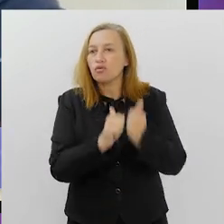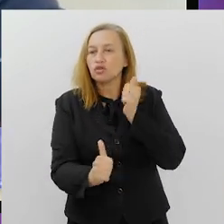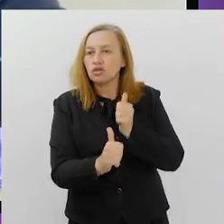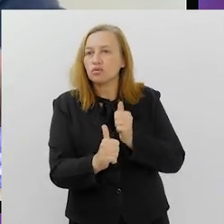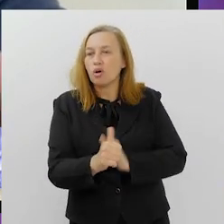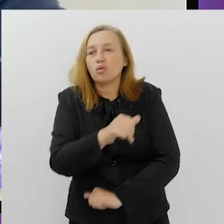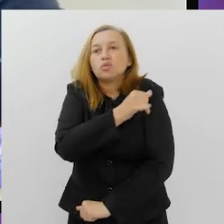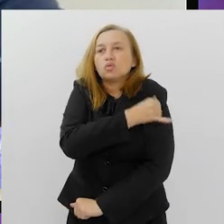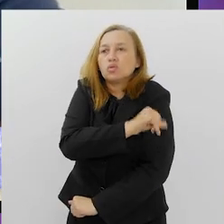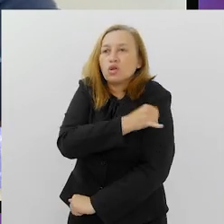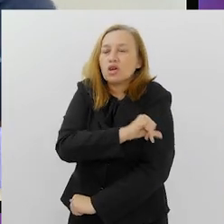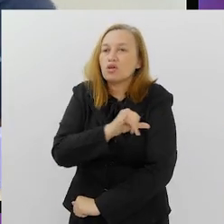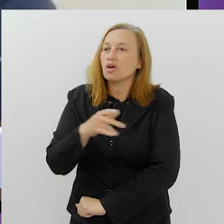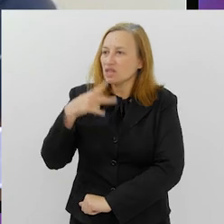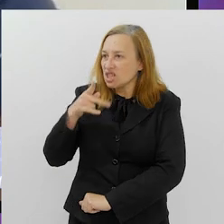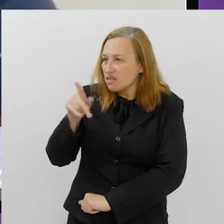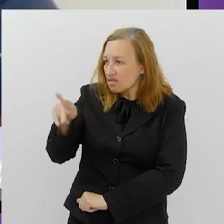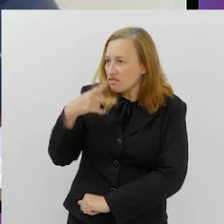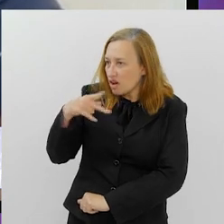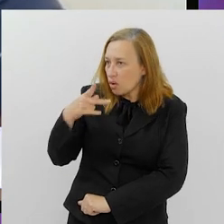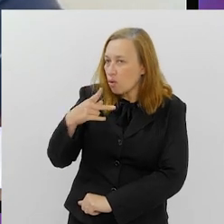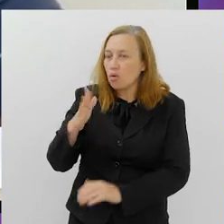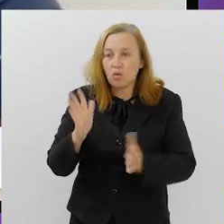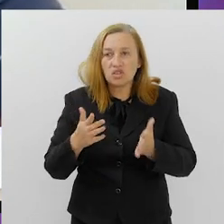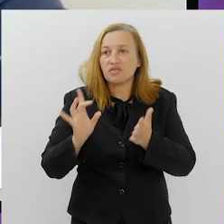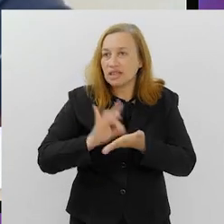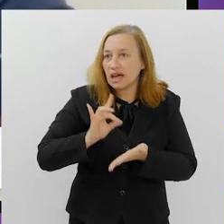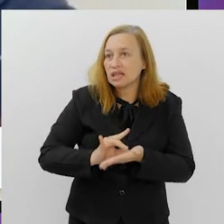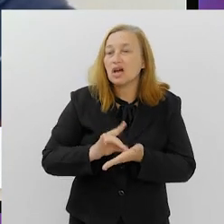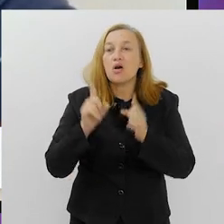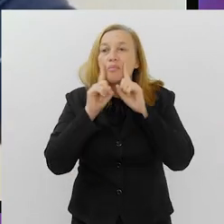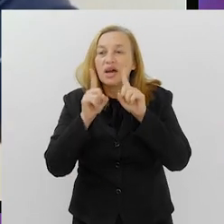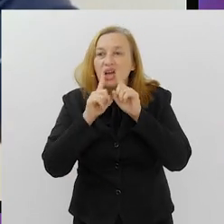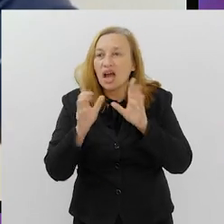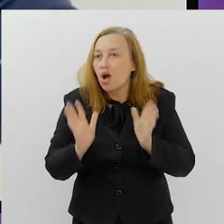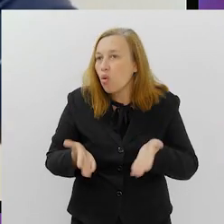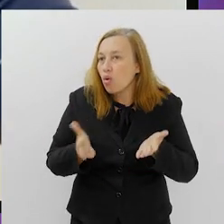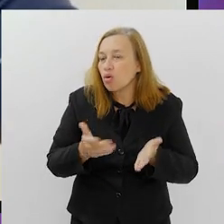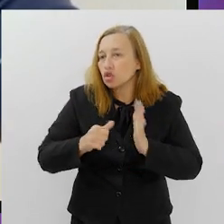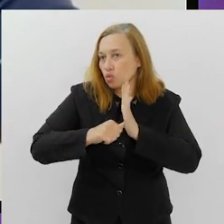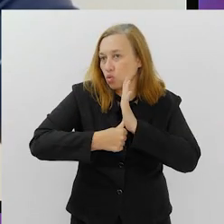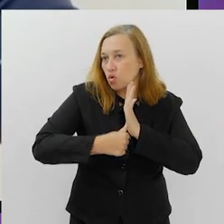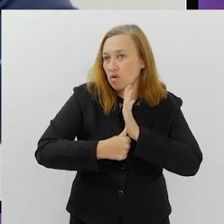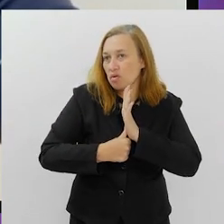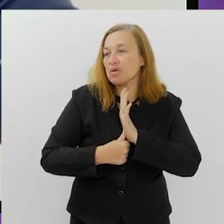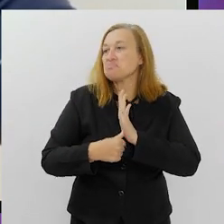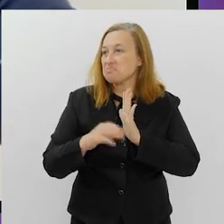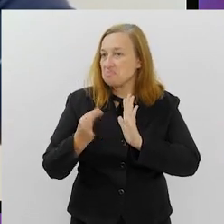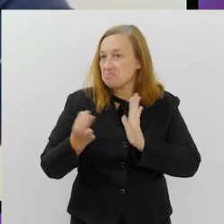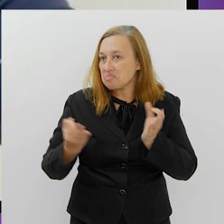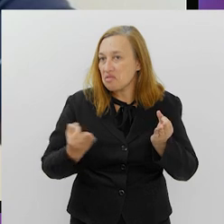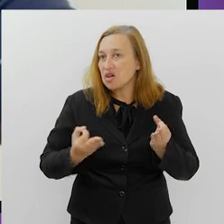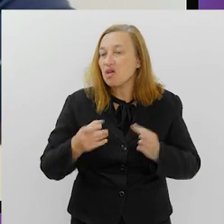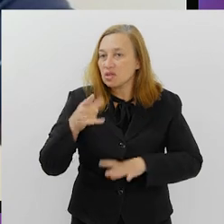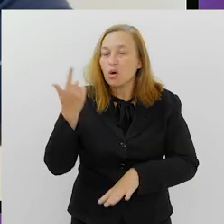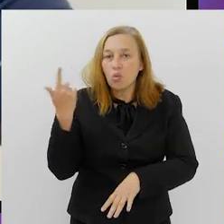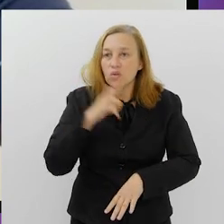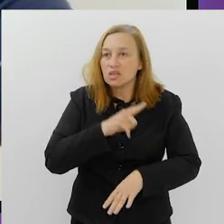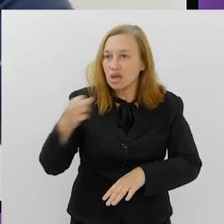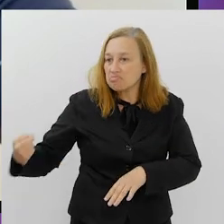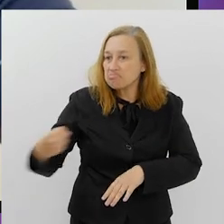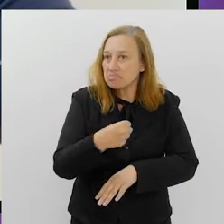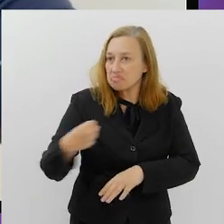carioca. Eu acho que tudo que você falou é verdade. O clube, por exemplo, o Maricá hoje, poxa, ele tem uma comissão, né? Ali a comissão, você consegue gerar